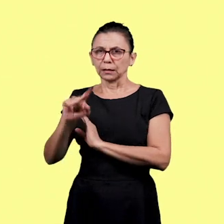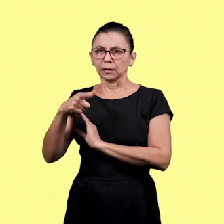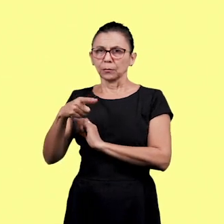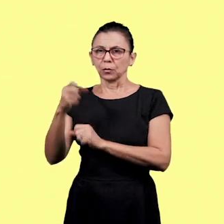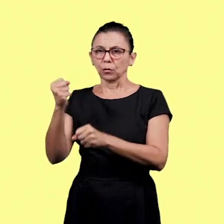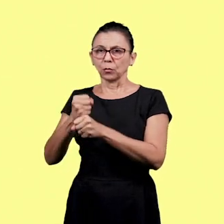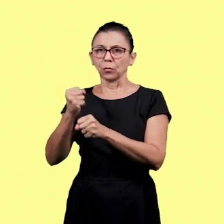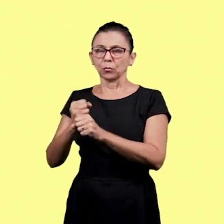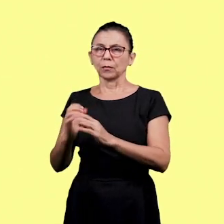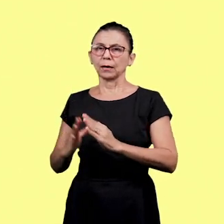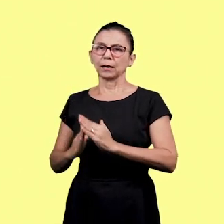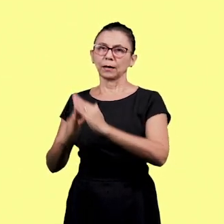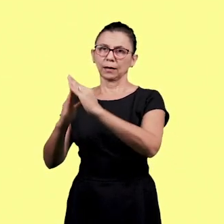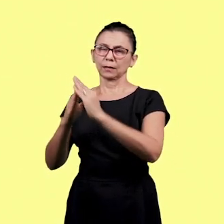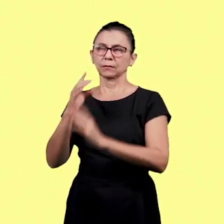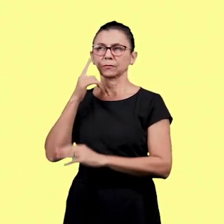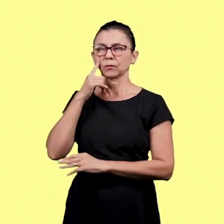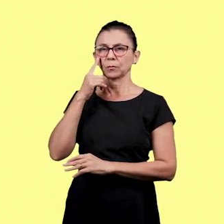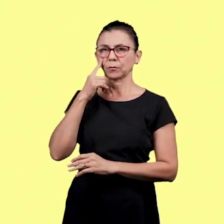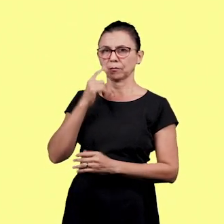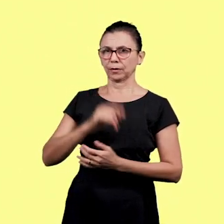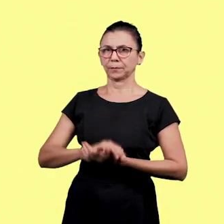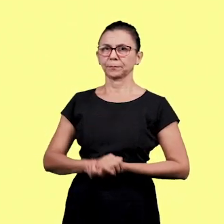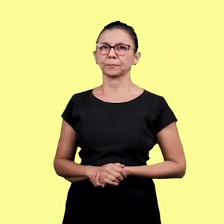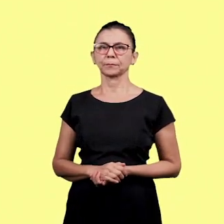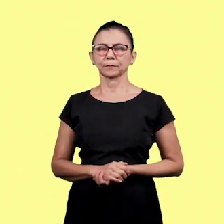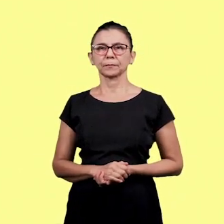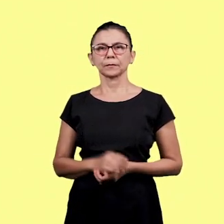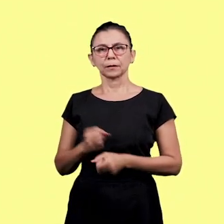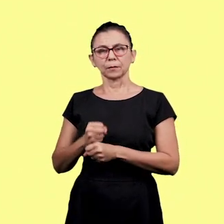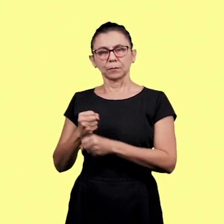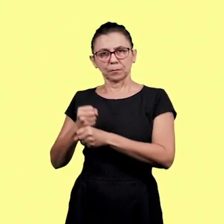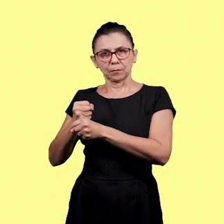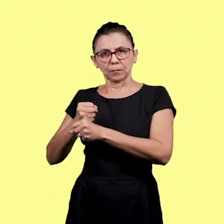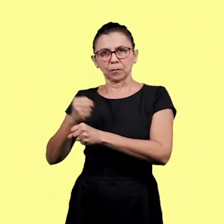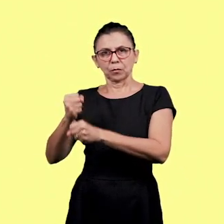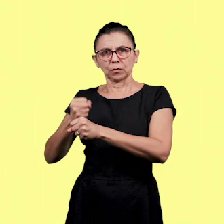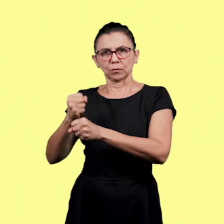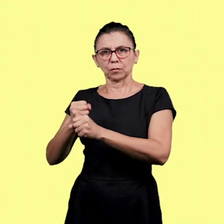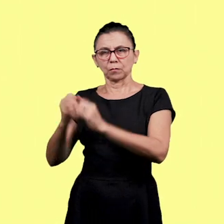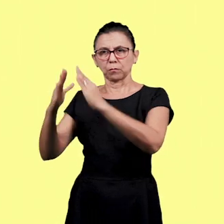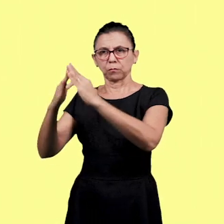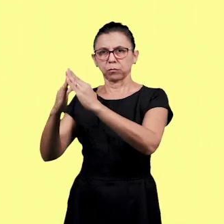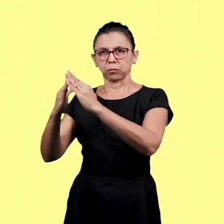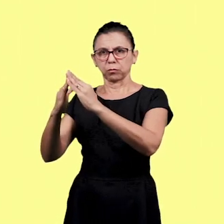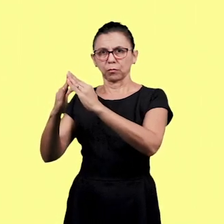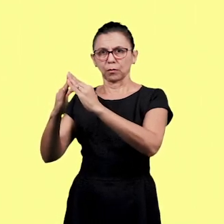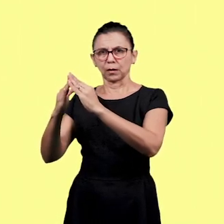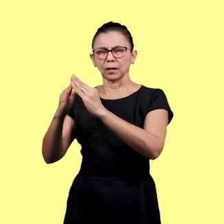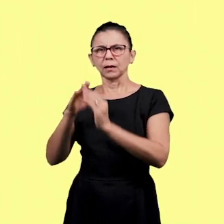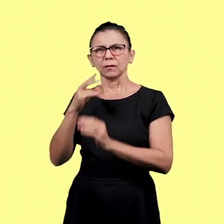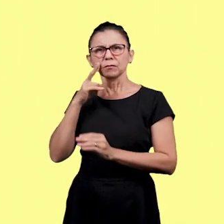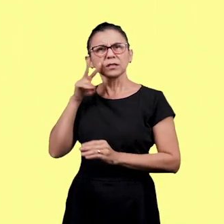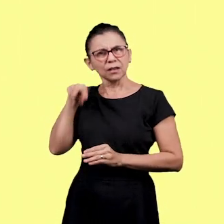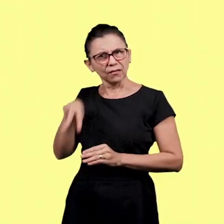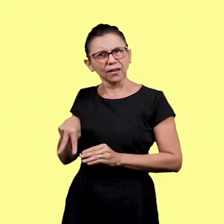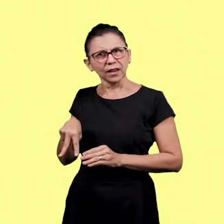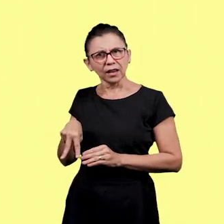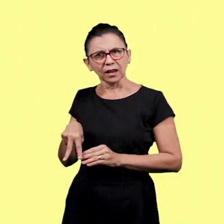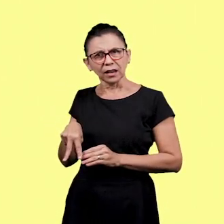construída. Vamos acompanhar. A casa foi construída. Podemos ver o fundamento